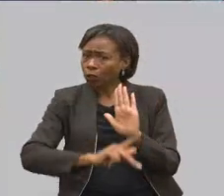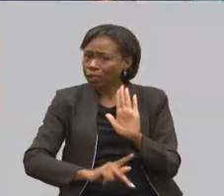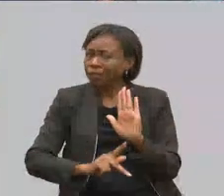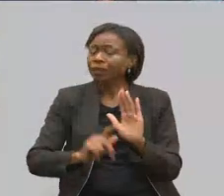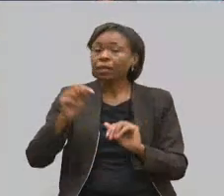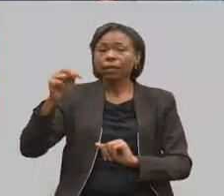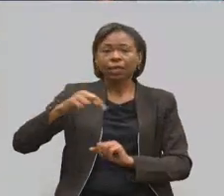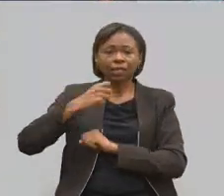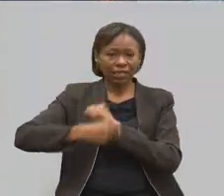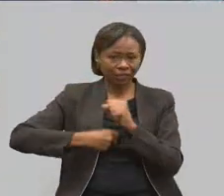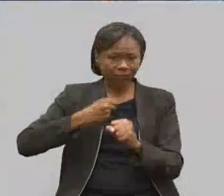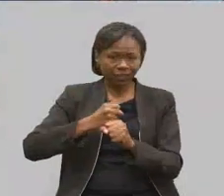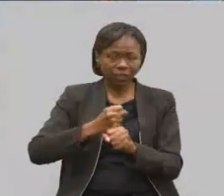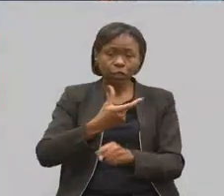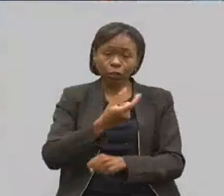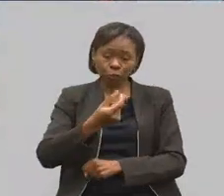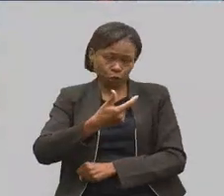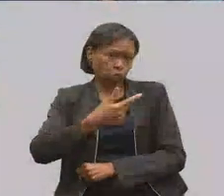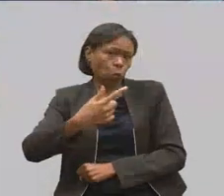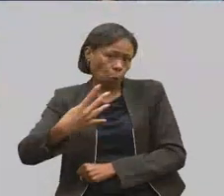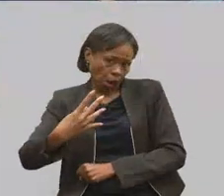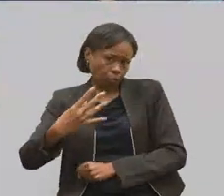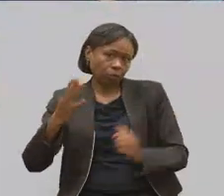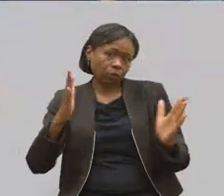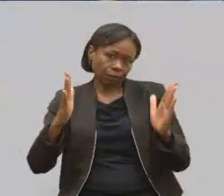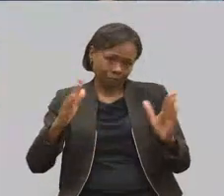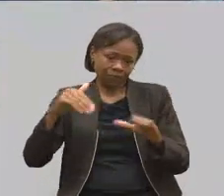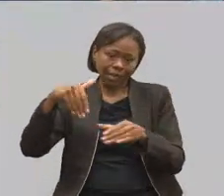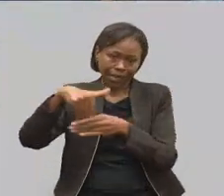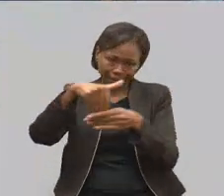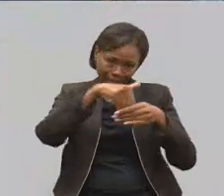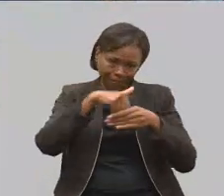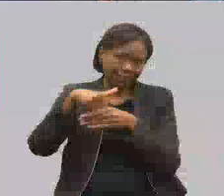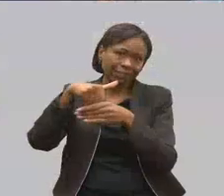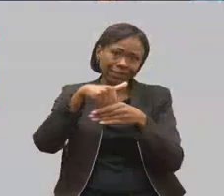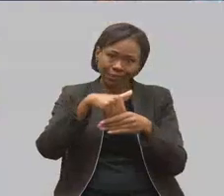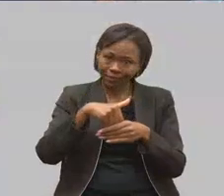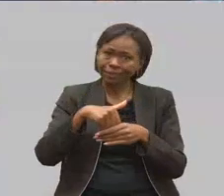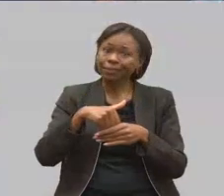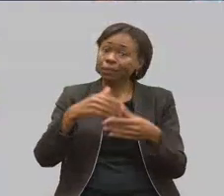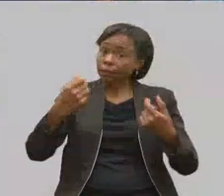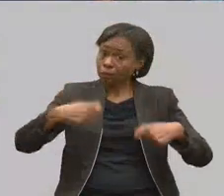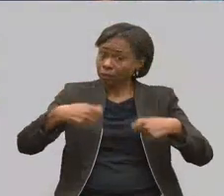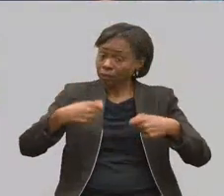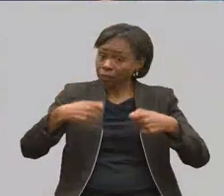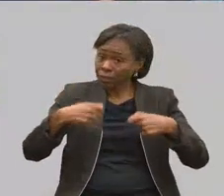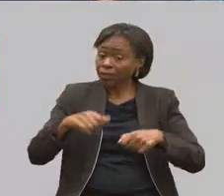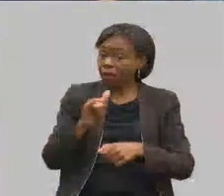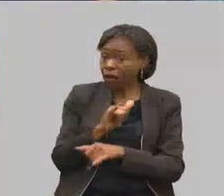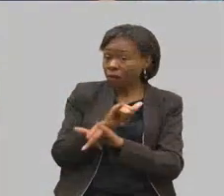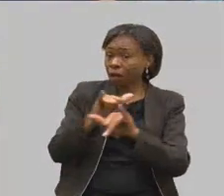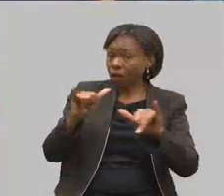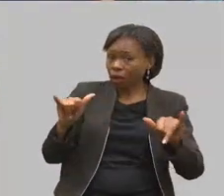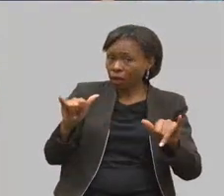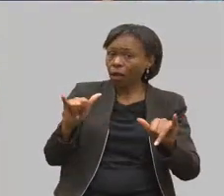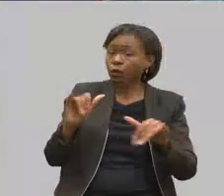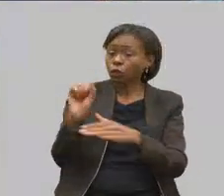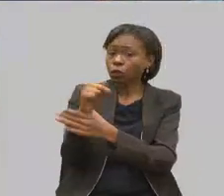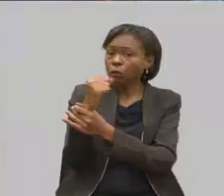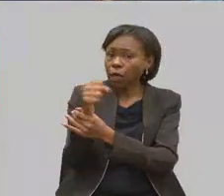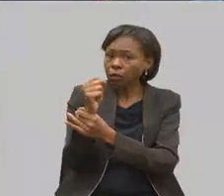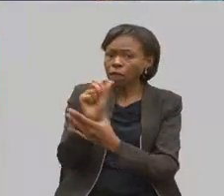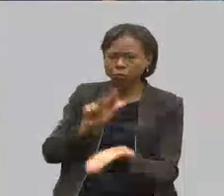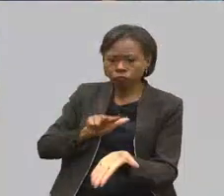como um ano de eleição Inclusive a gente tem que falar pros fisioterapeutas ocuparem espaços